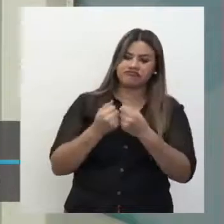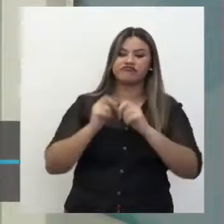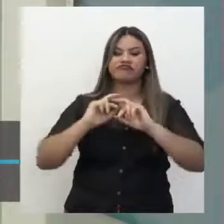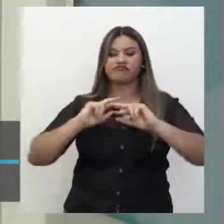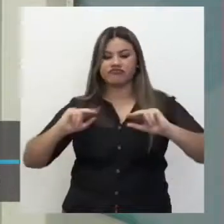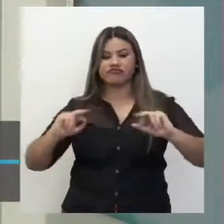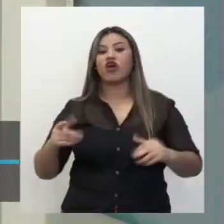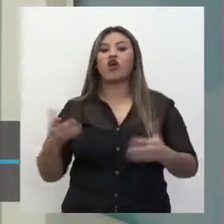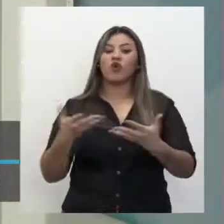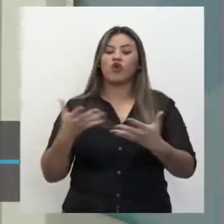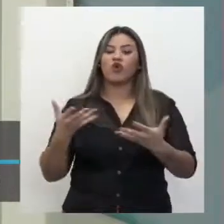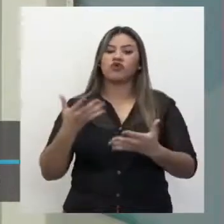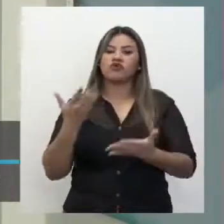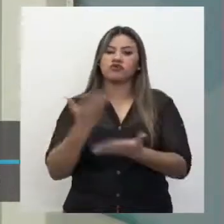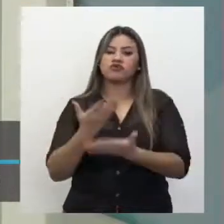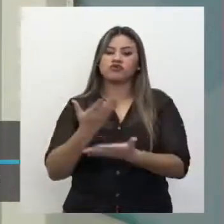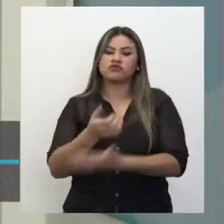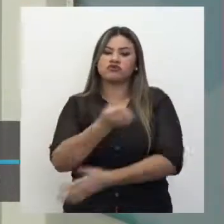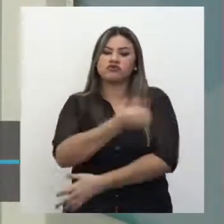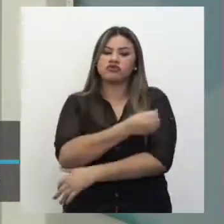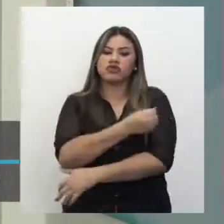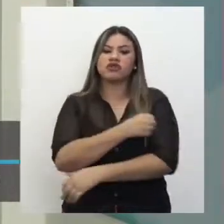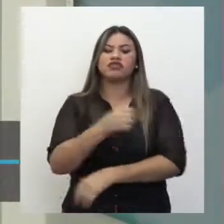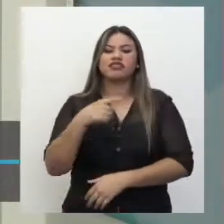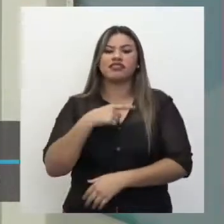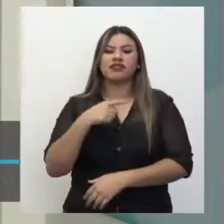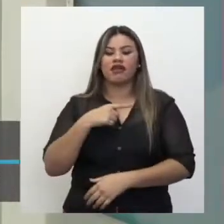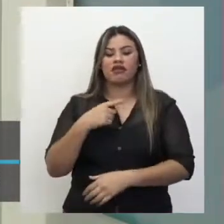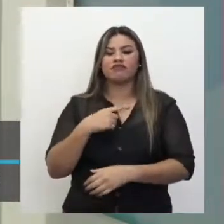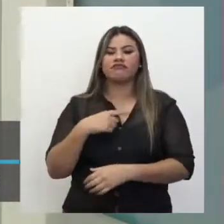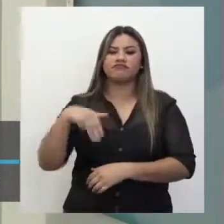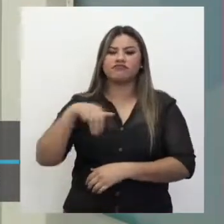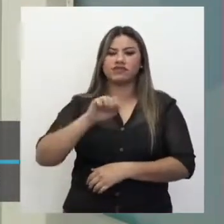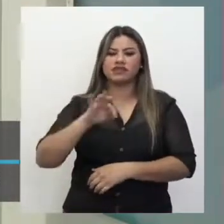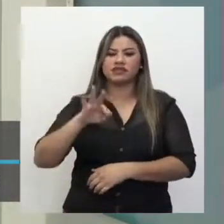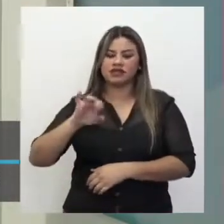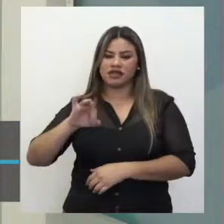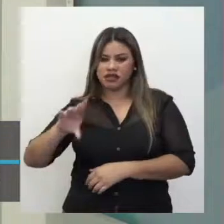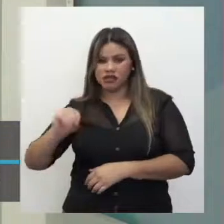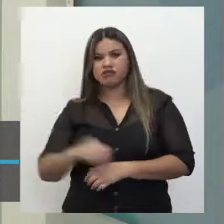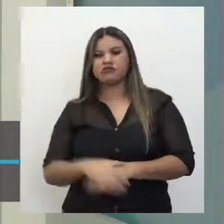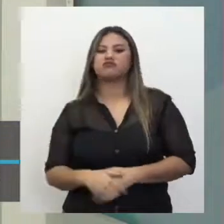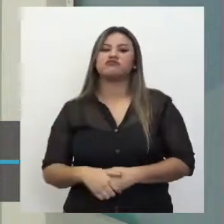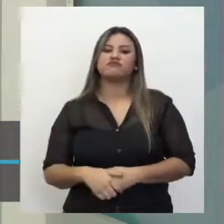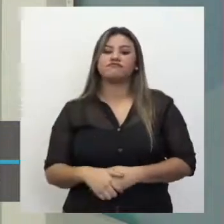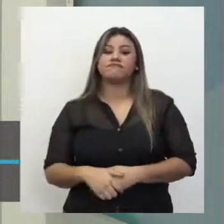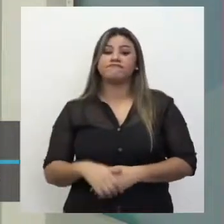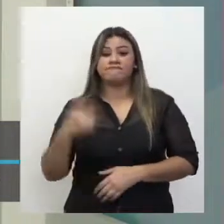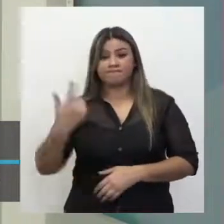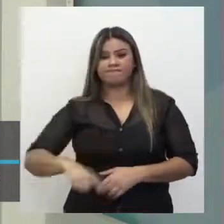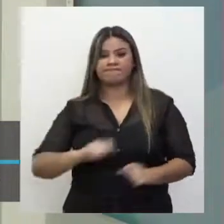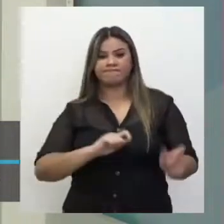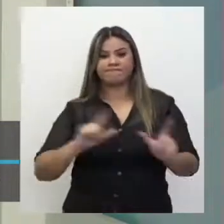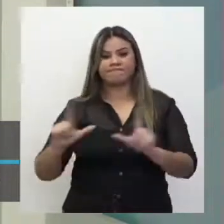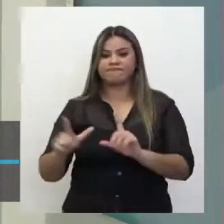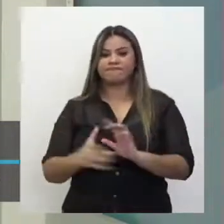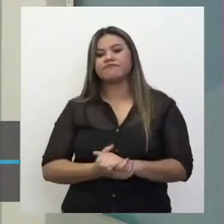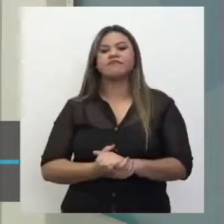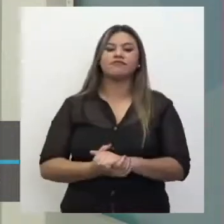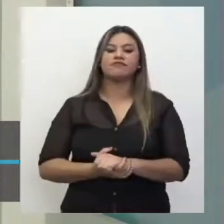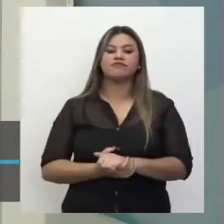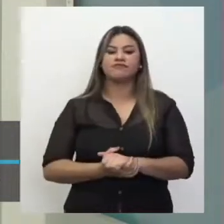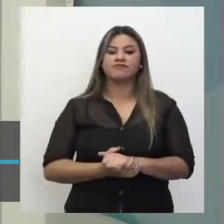aula do 6º ano, a gente estava falando de contos de mistério. Né? Vamos lá, o próximo. Agora, a gente